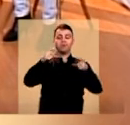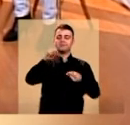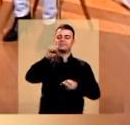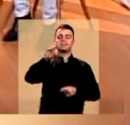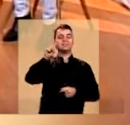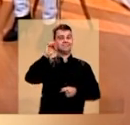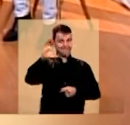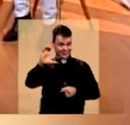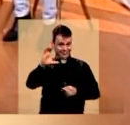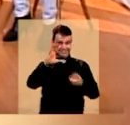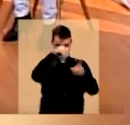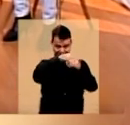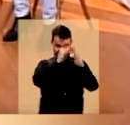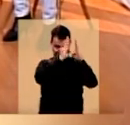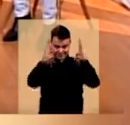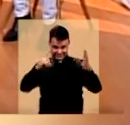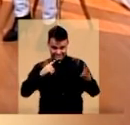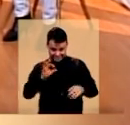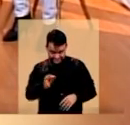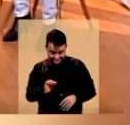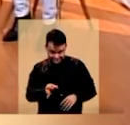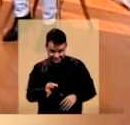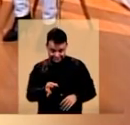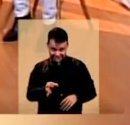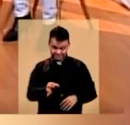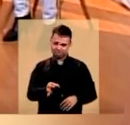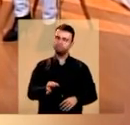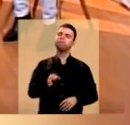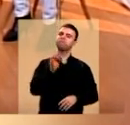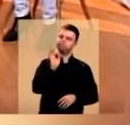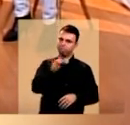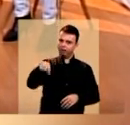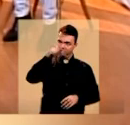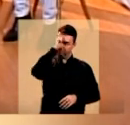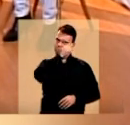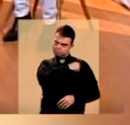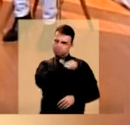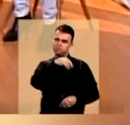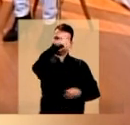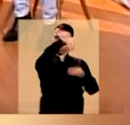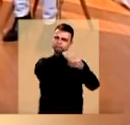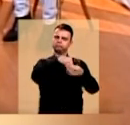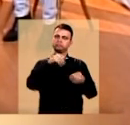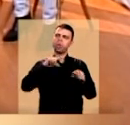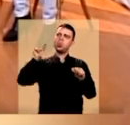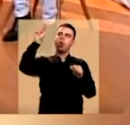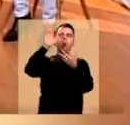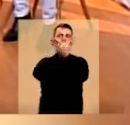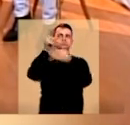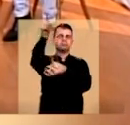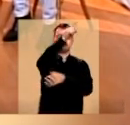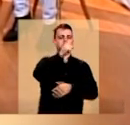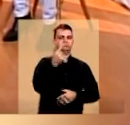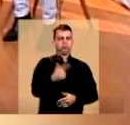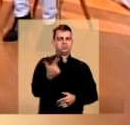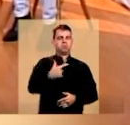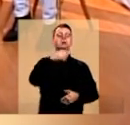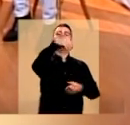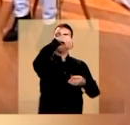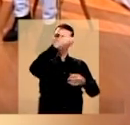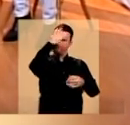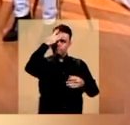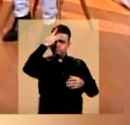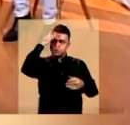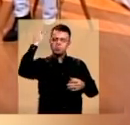uma biblioteca, não é? Sim, na nossa unidade tem. Não são todas as unidades que tem, mas a unidade aqui em São José do Rio Preto tem uma biblioteca